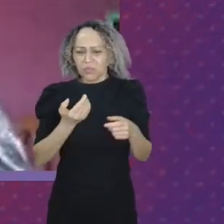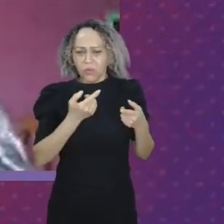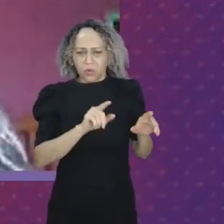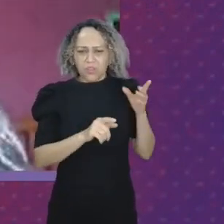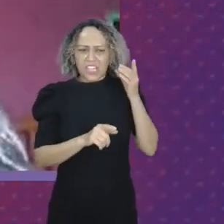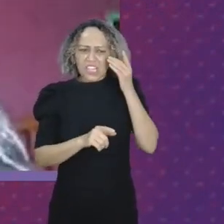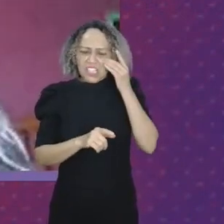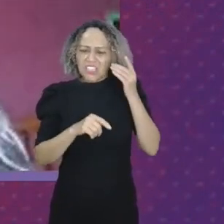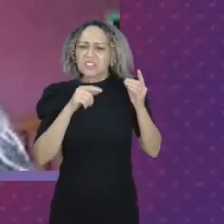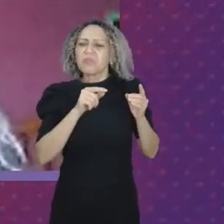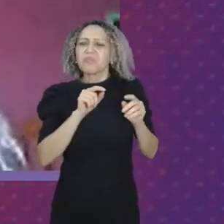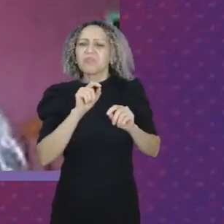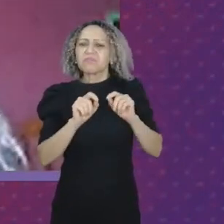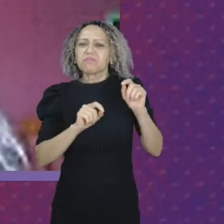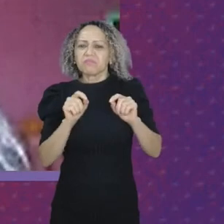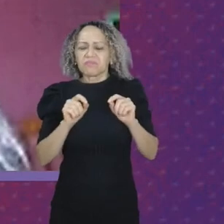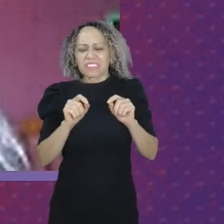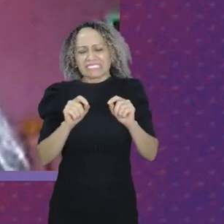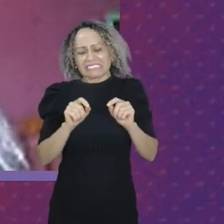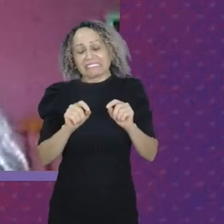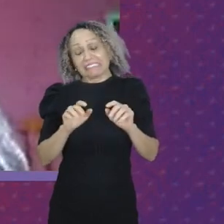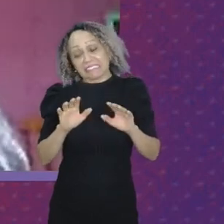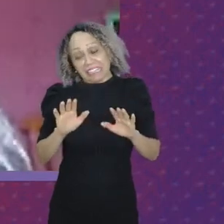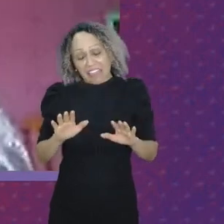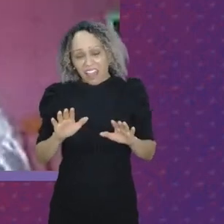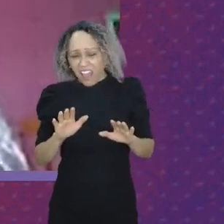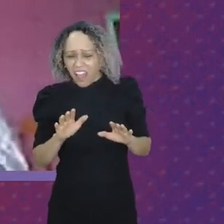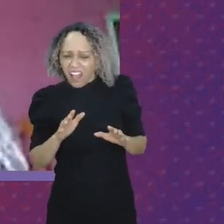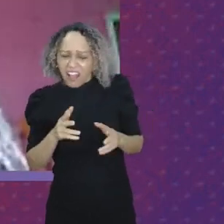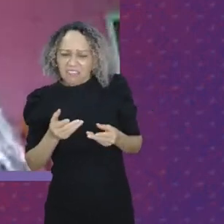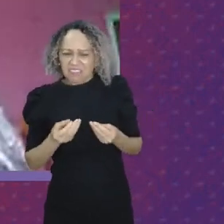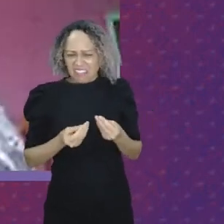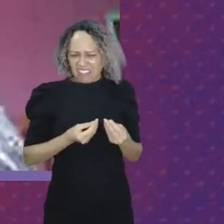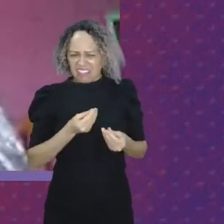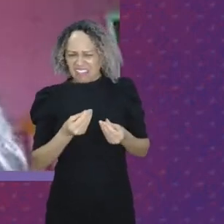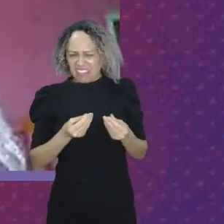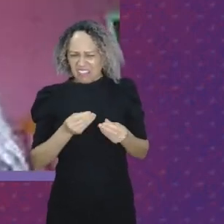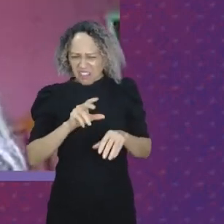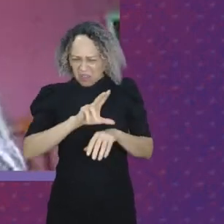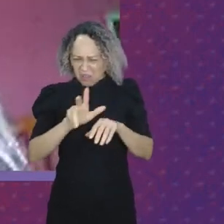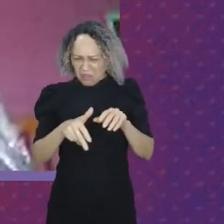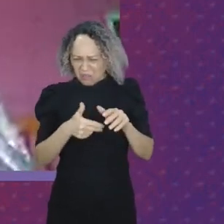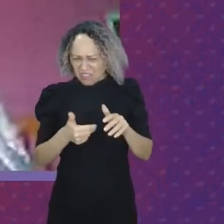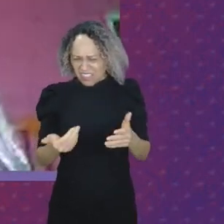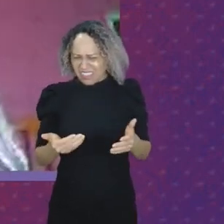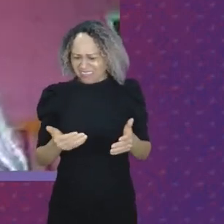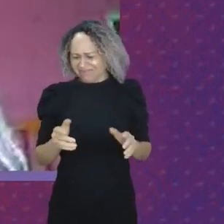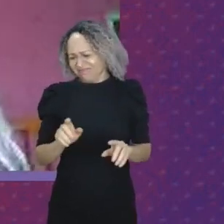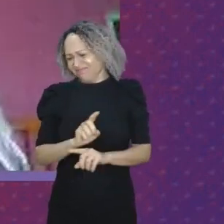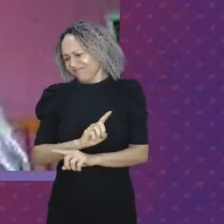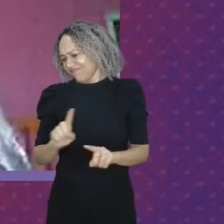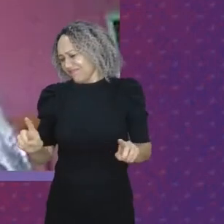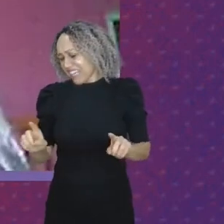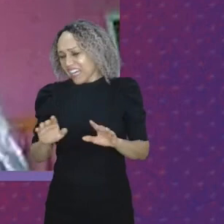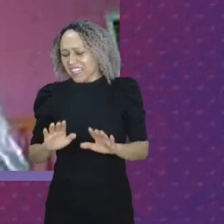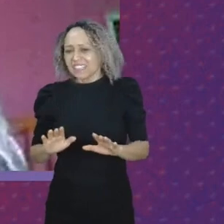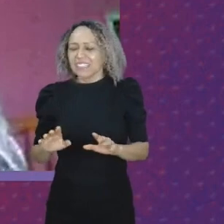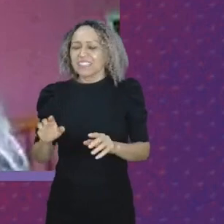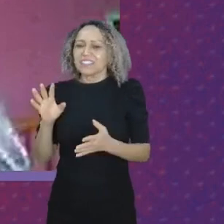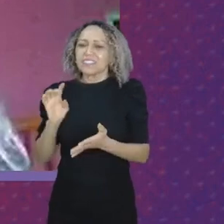uma questão de corrupção, mas a gente sabe que foi só uma assinatura, um rito burocrático, administrativo